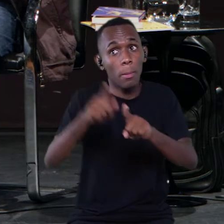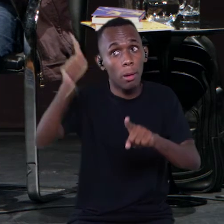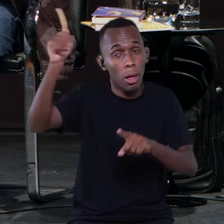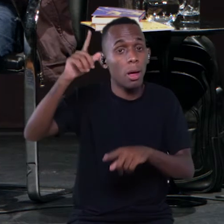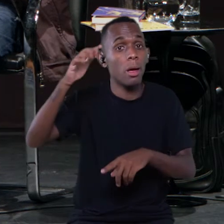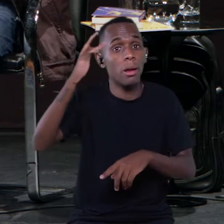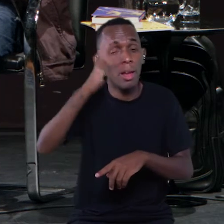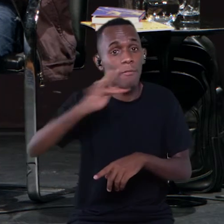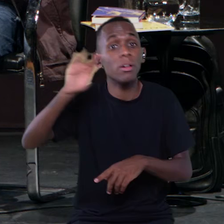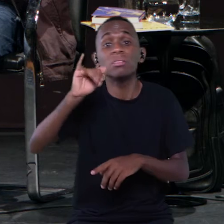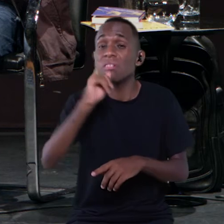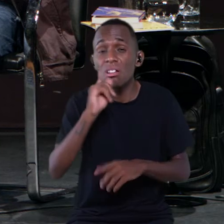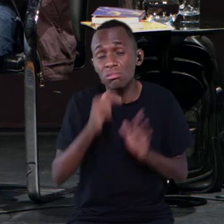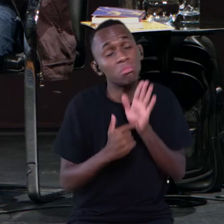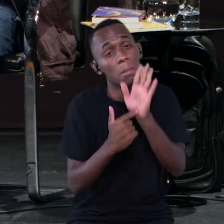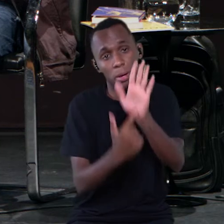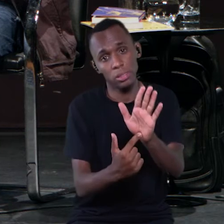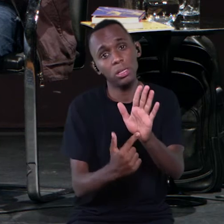exemplo disso.